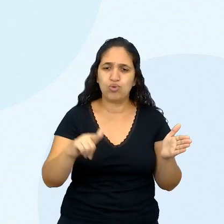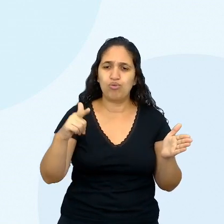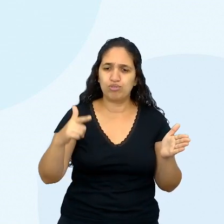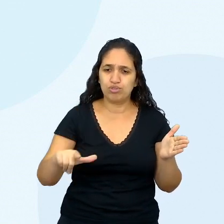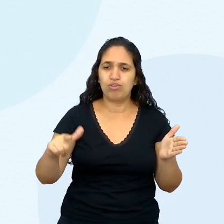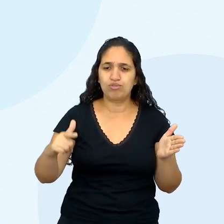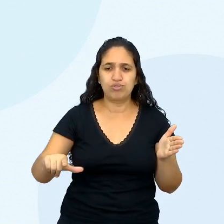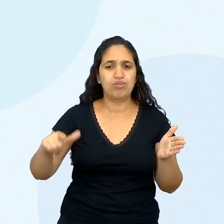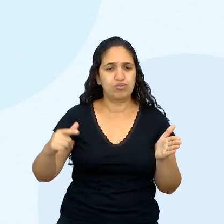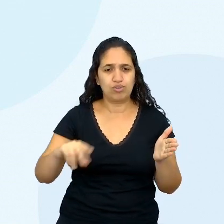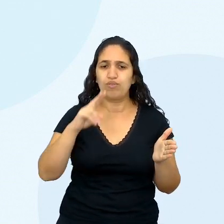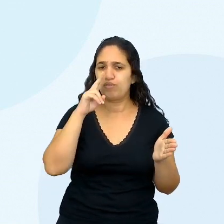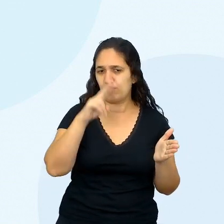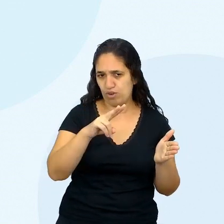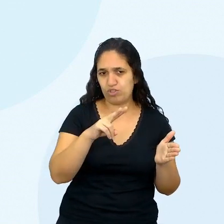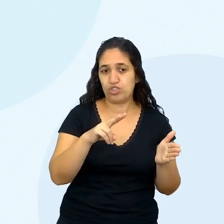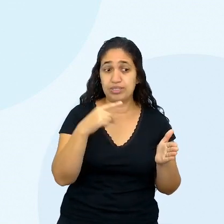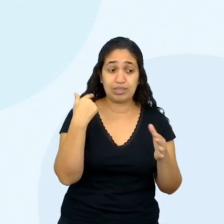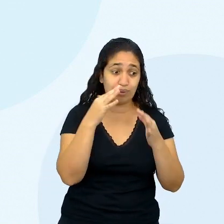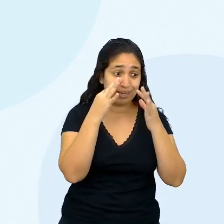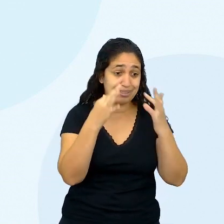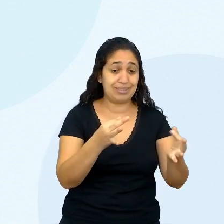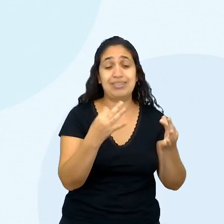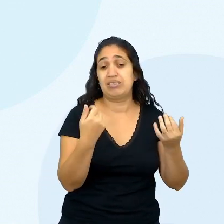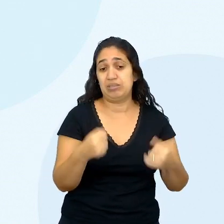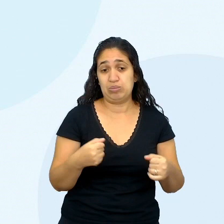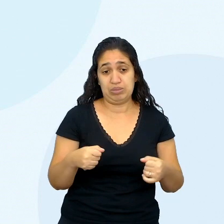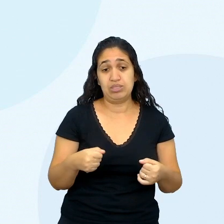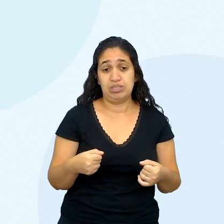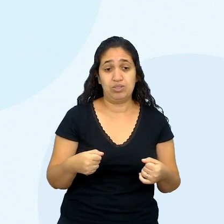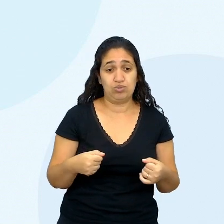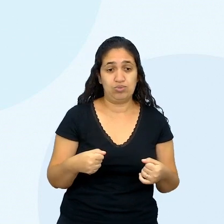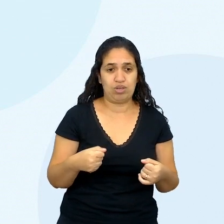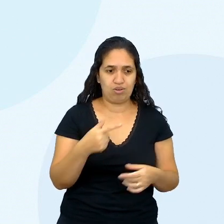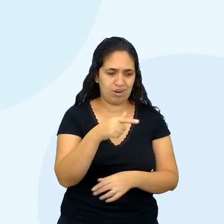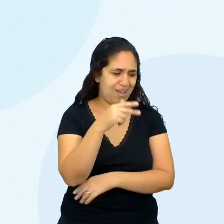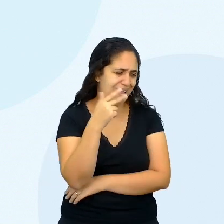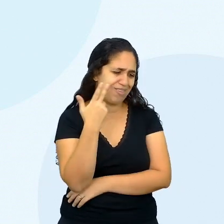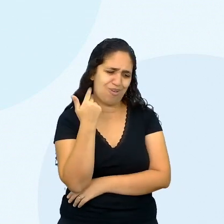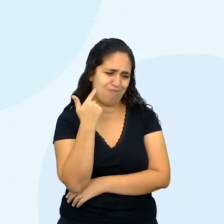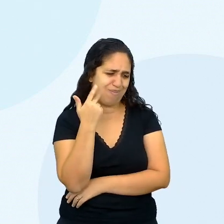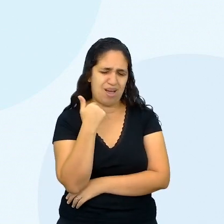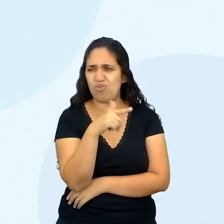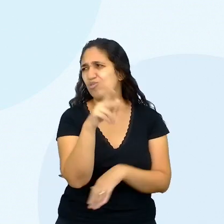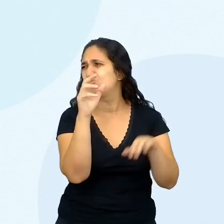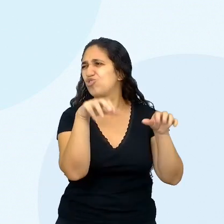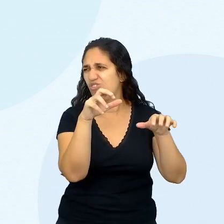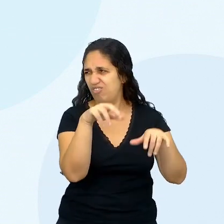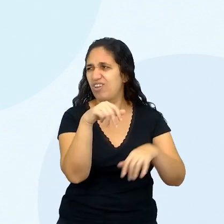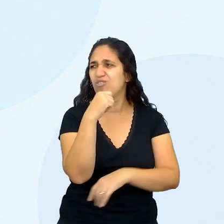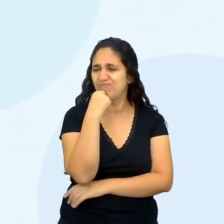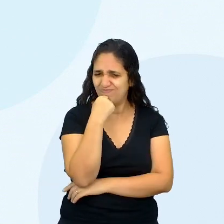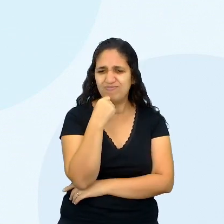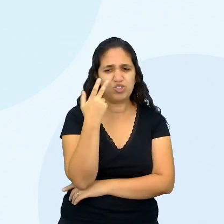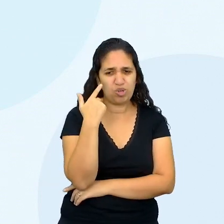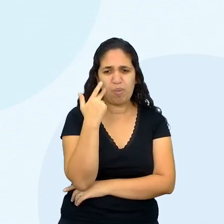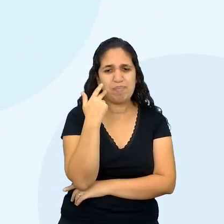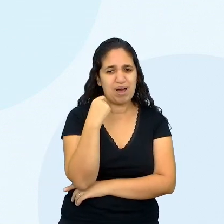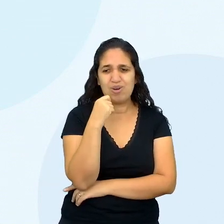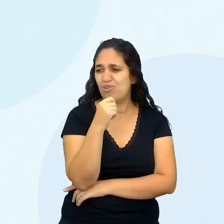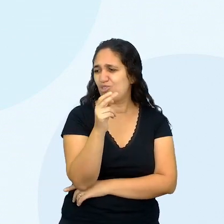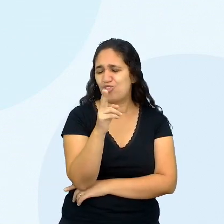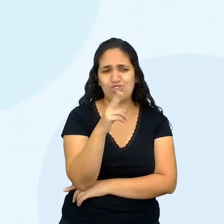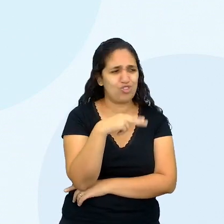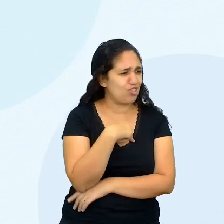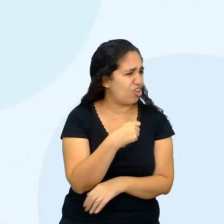mais intensos. É preciso ficar atento a isso. Não naturalizar isso. Ah, choveu muito, né? Nossa, esse